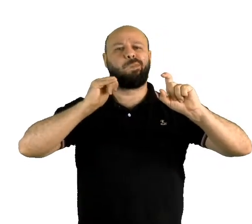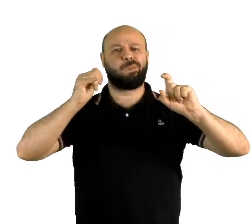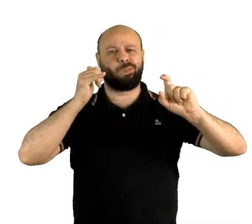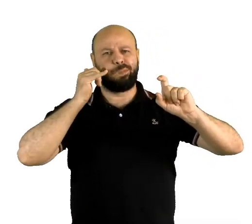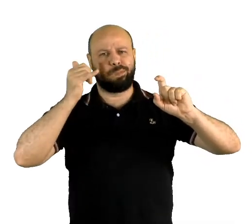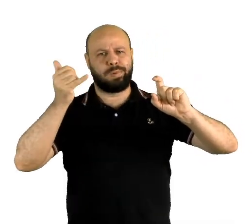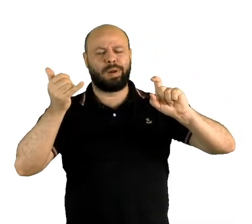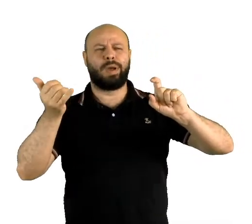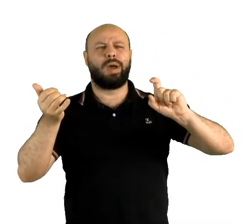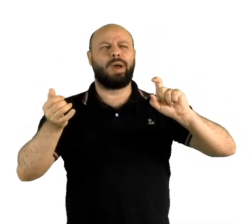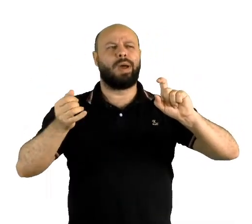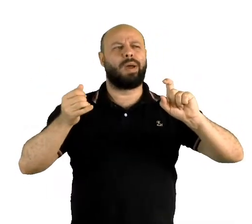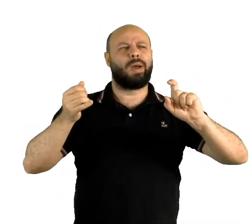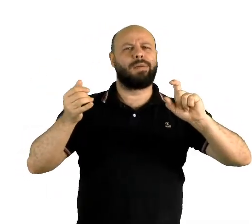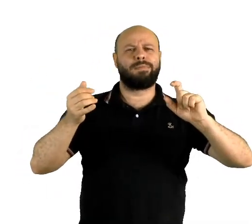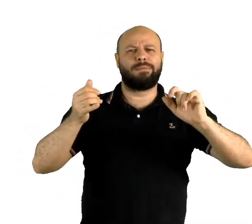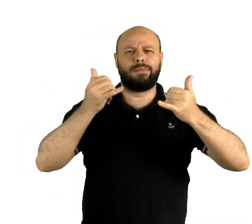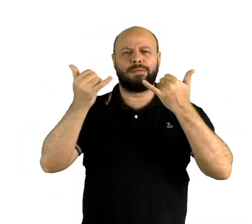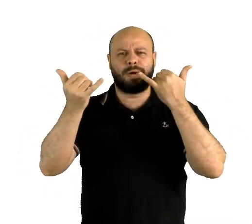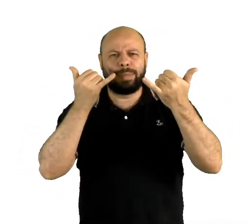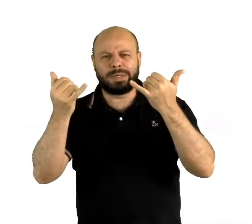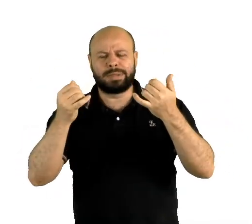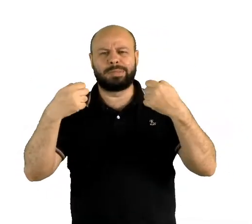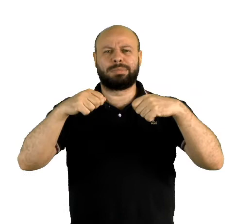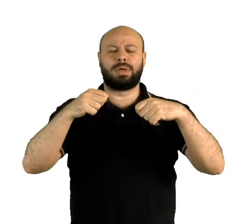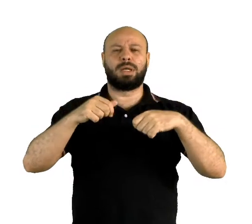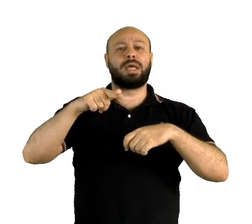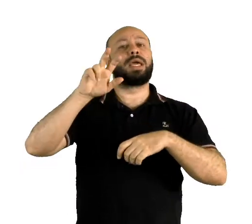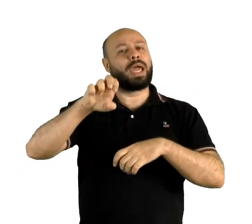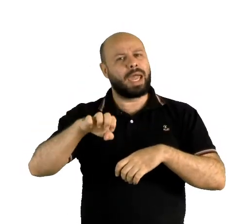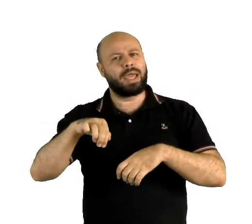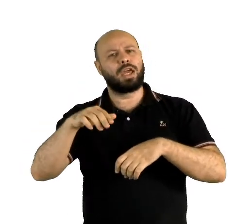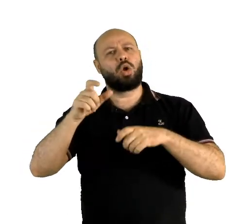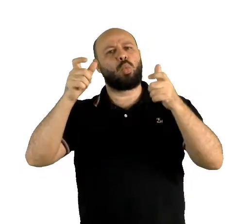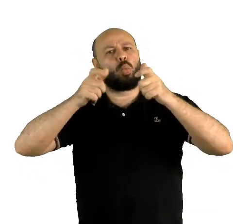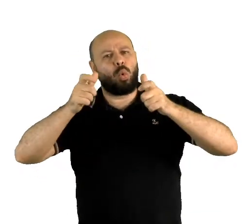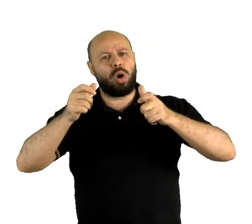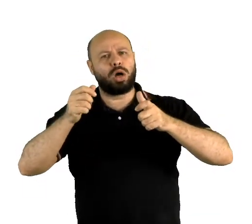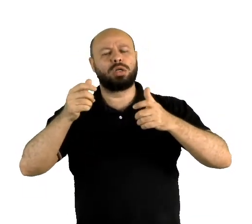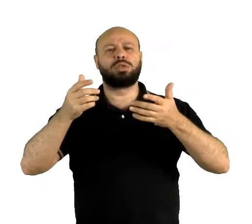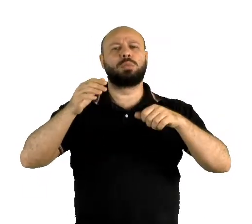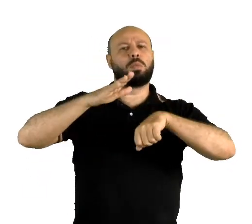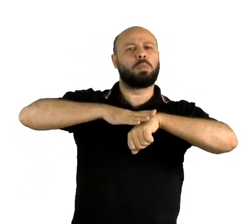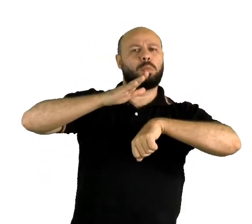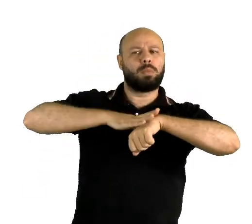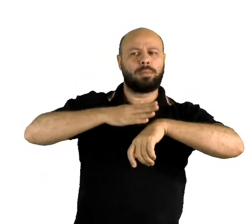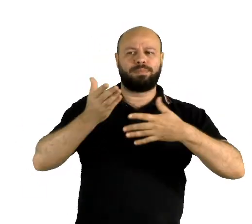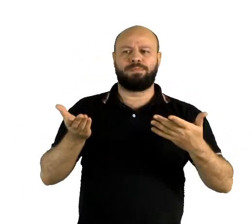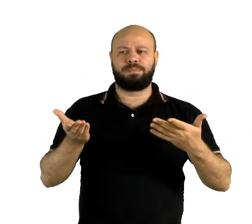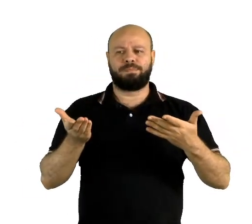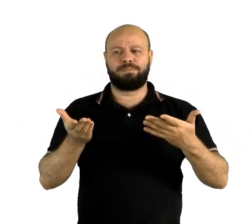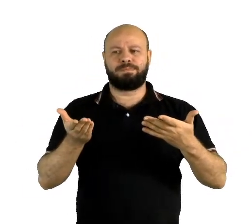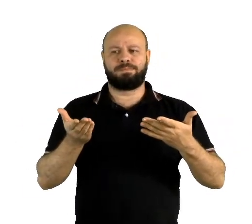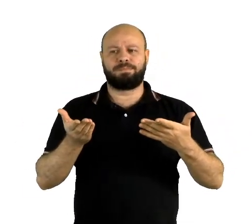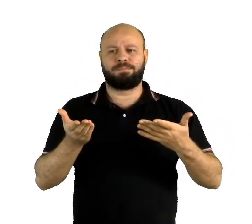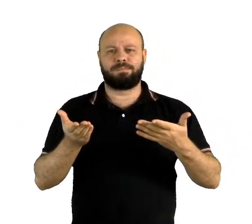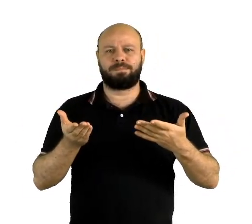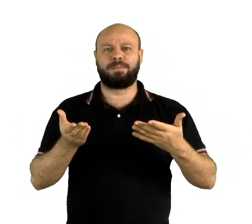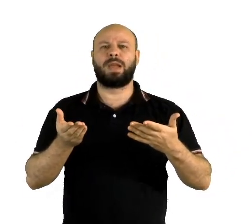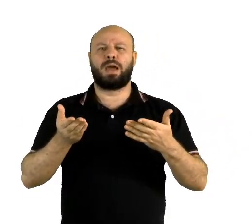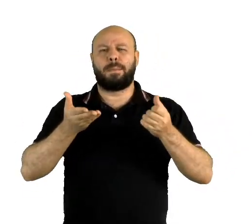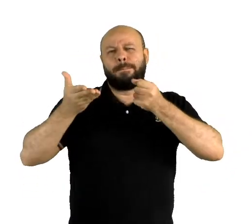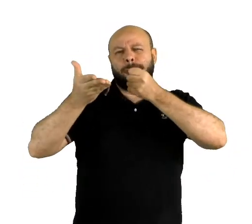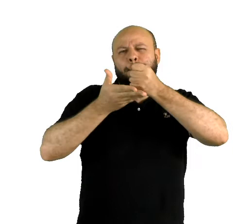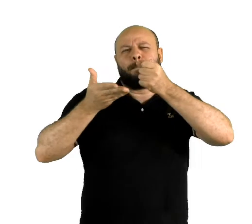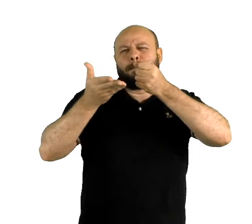essenciais, o que aconteceu, com quem, onde, quando. As informações essenciais